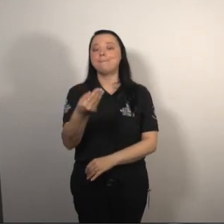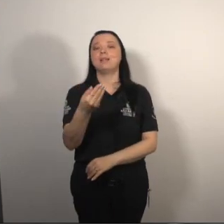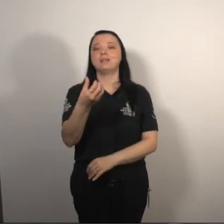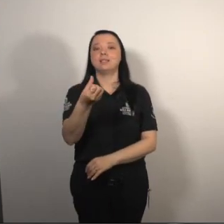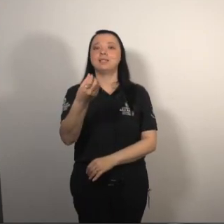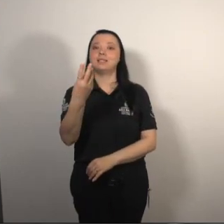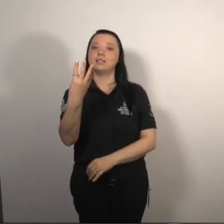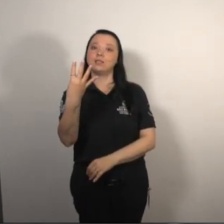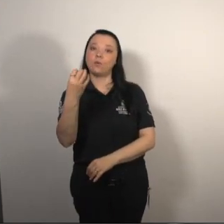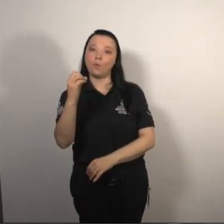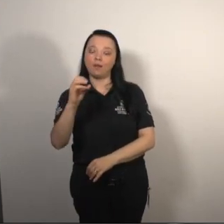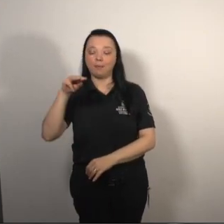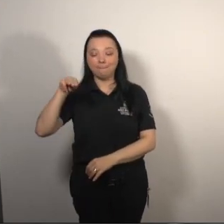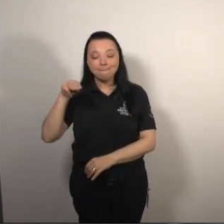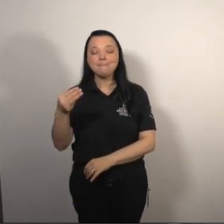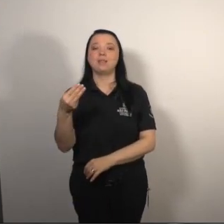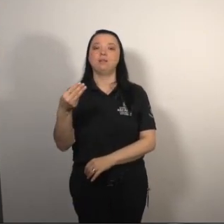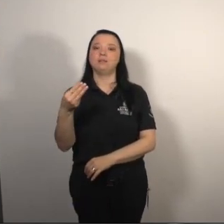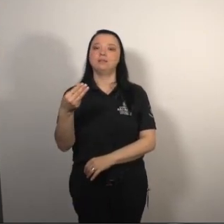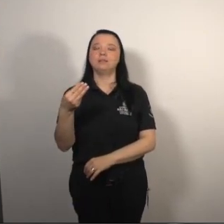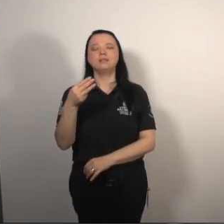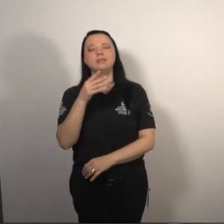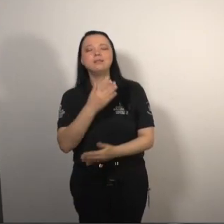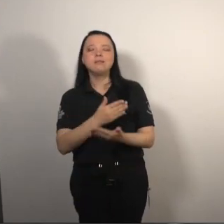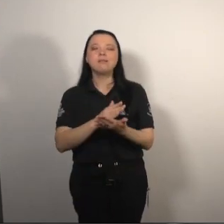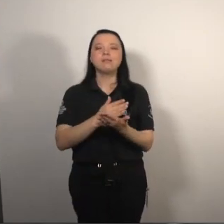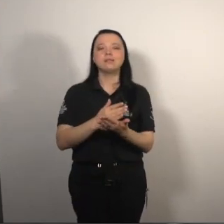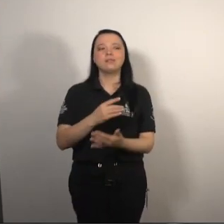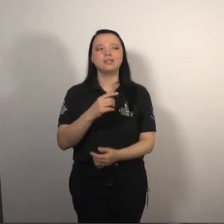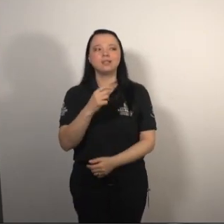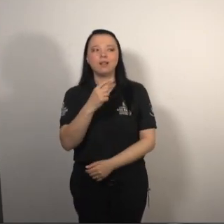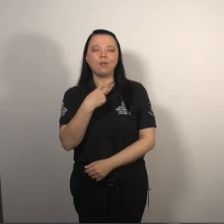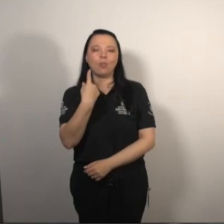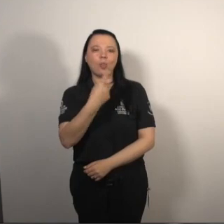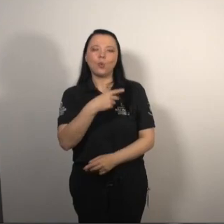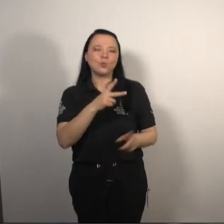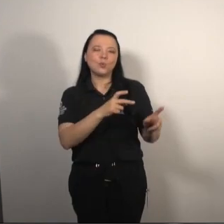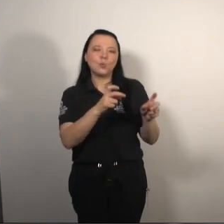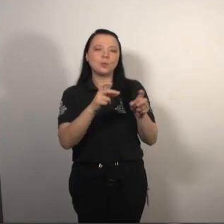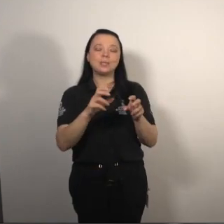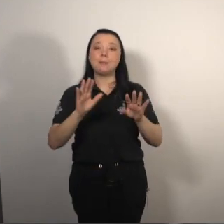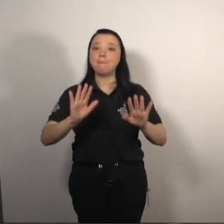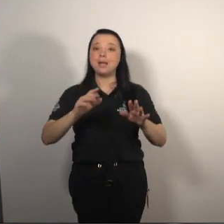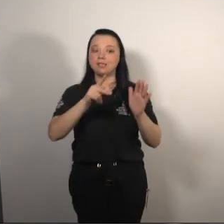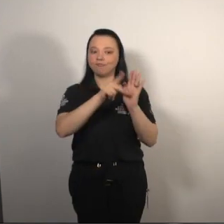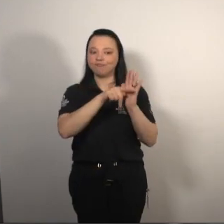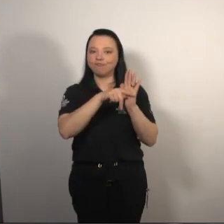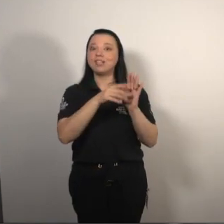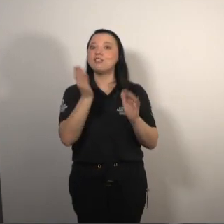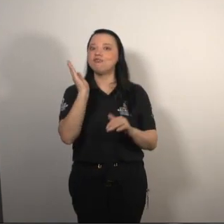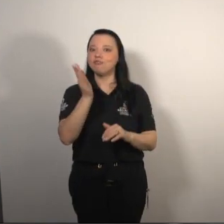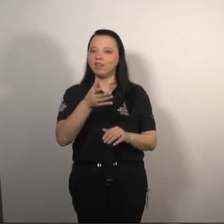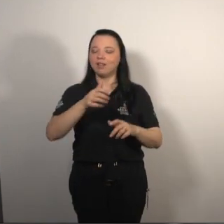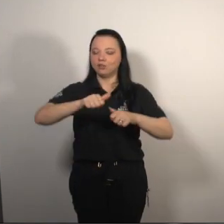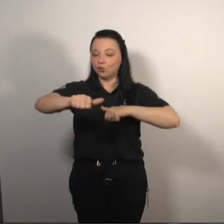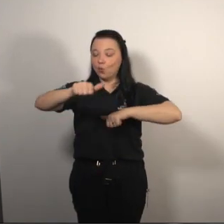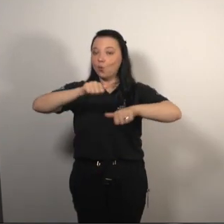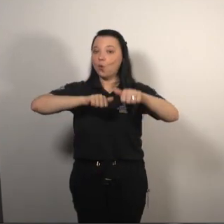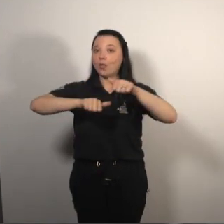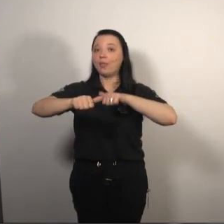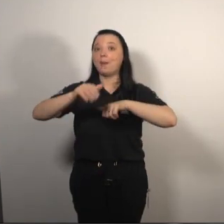bilhões, que muitas vezes não aparece, mas neste programa já foram trocados mais